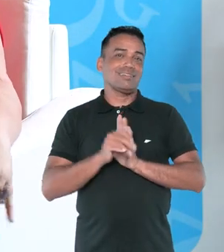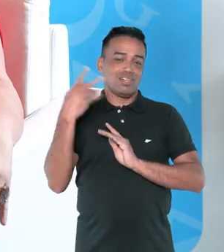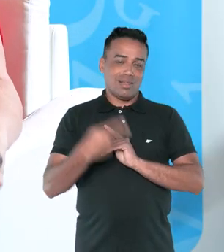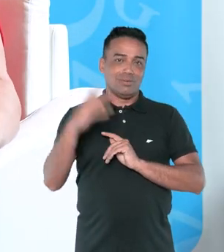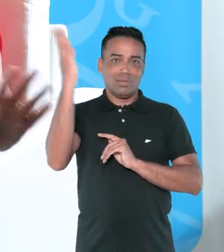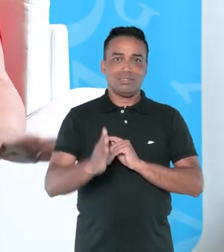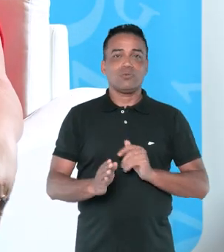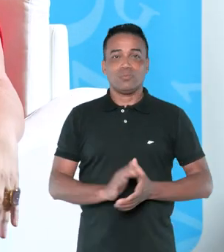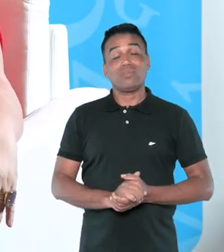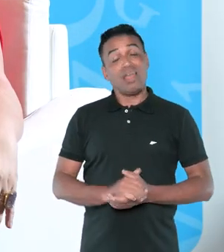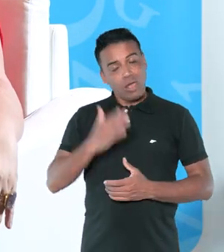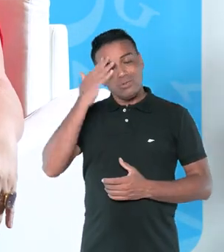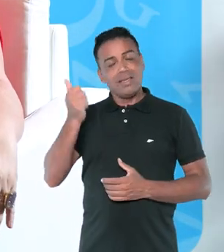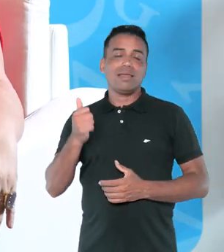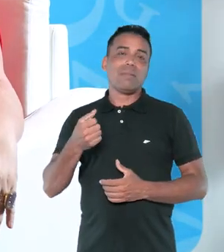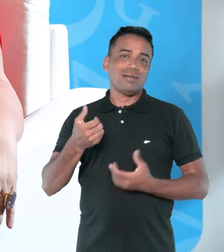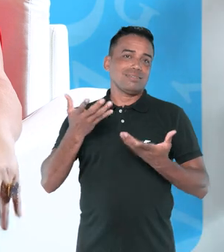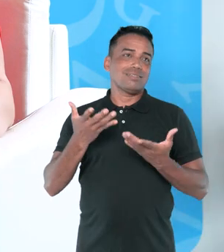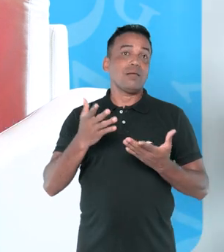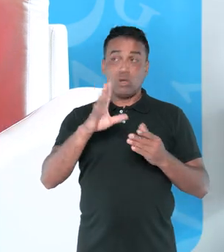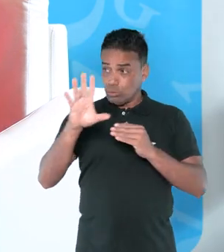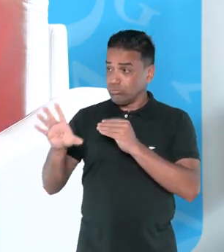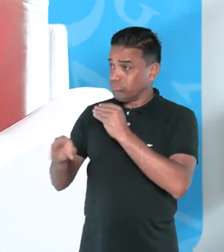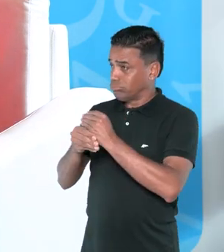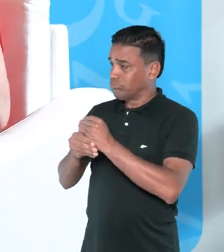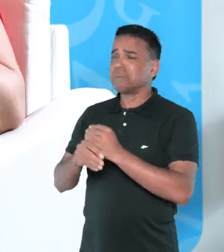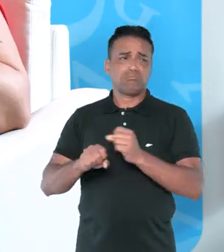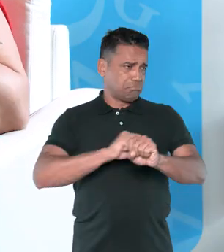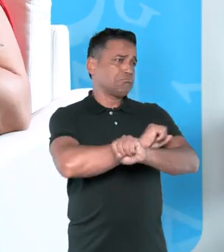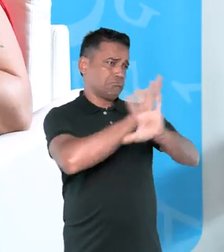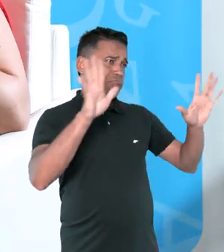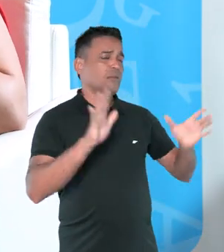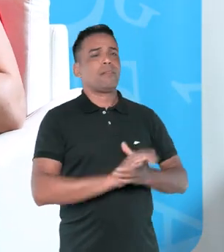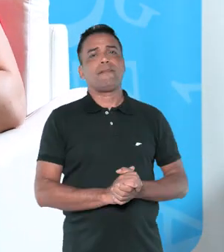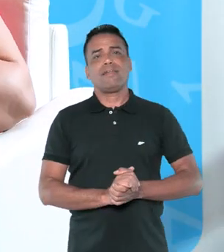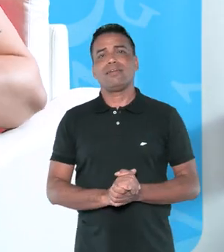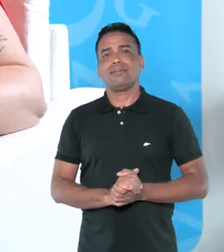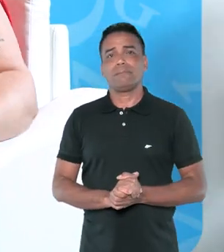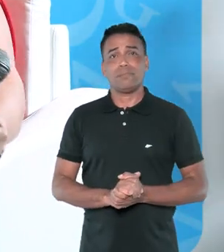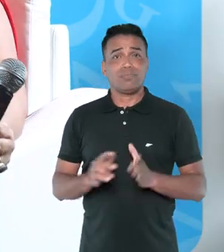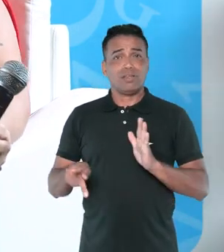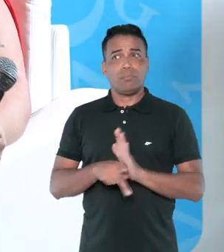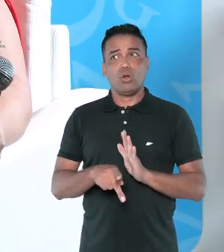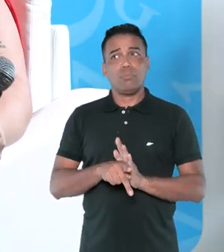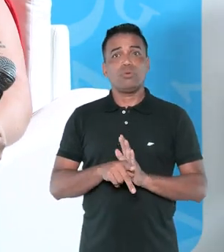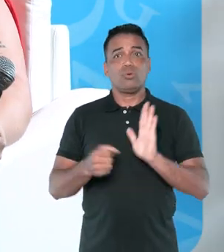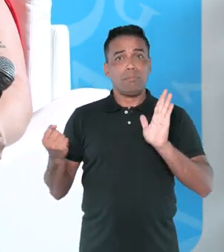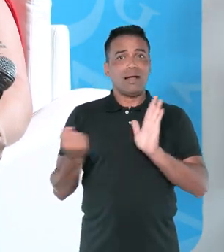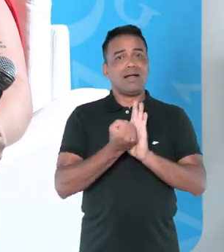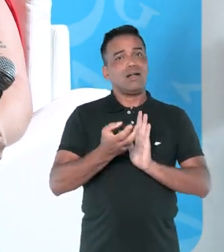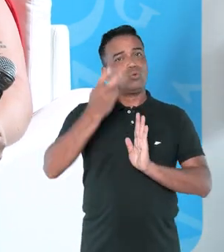Respondi não, eu sei, é só... Posso complementar? Pode, claro. Em relação aos bens culturais, aos